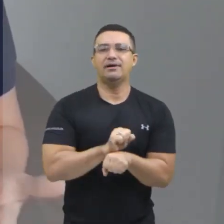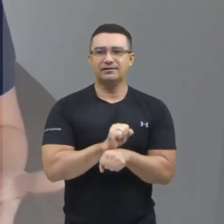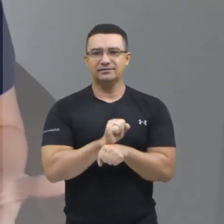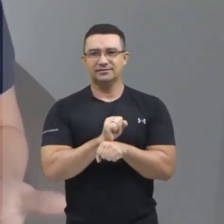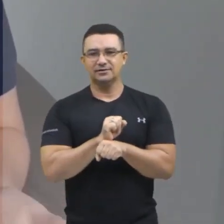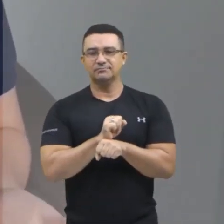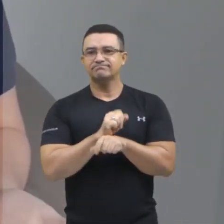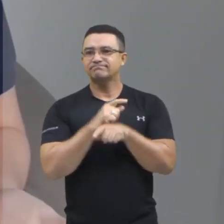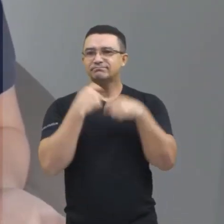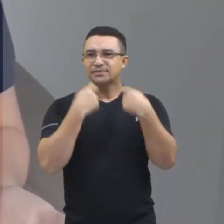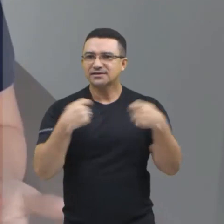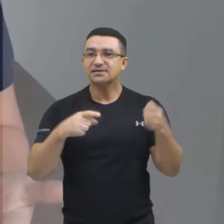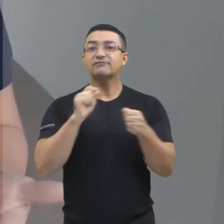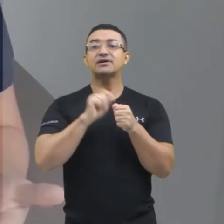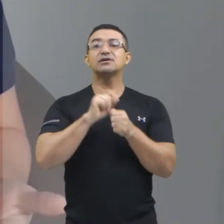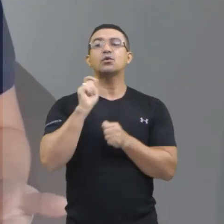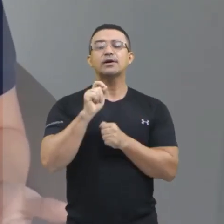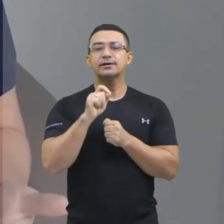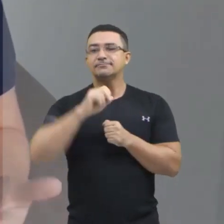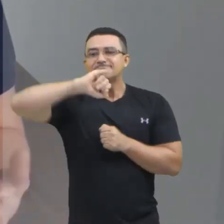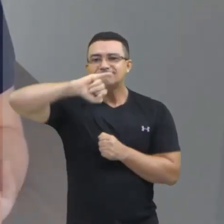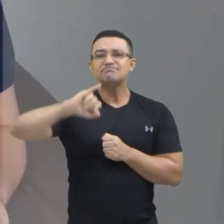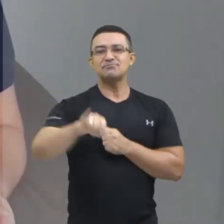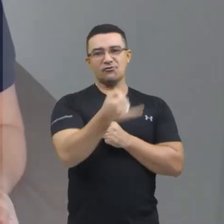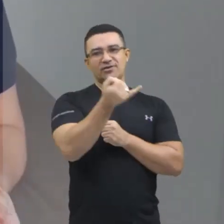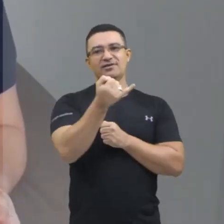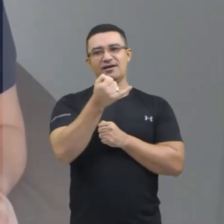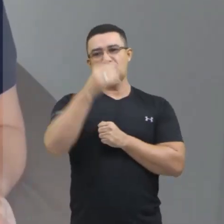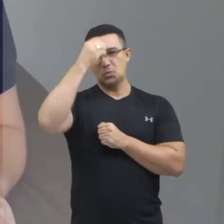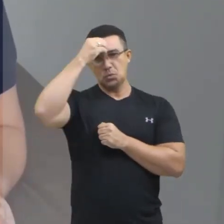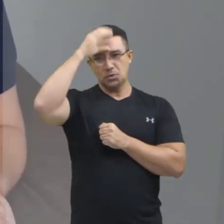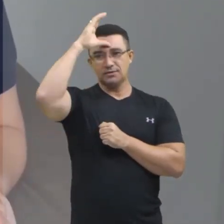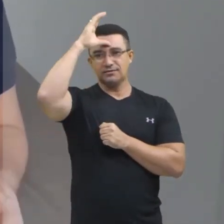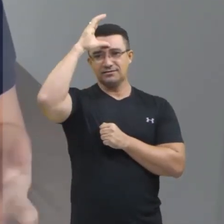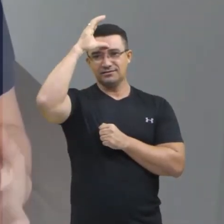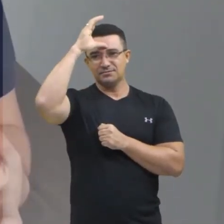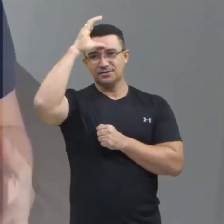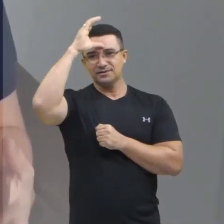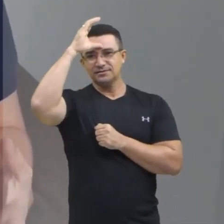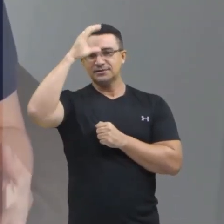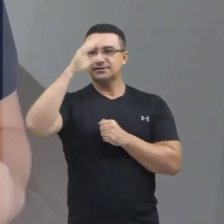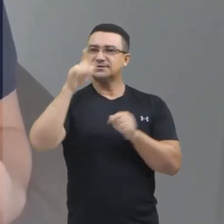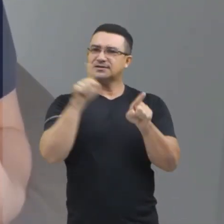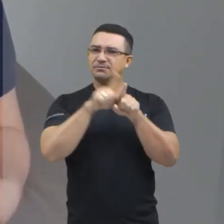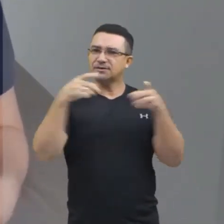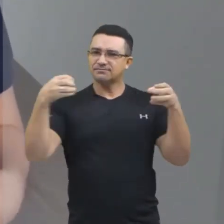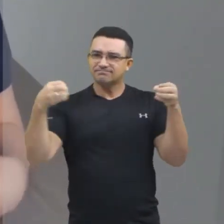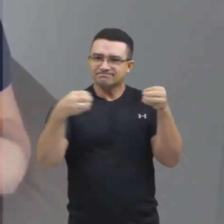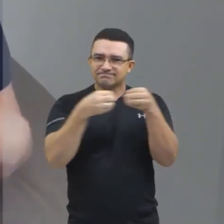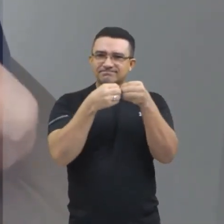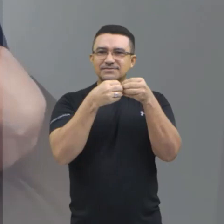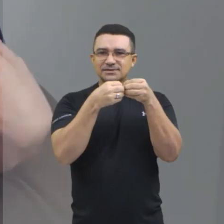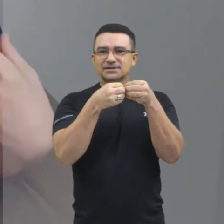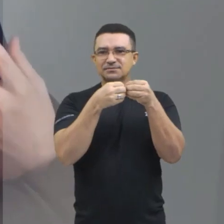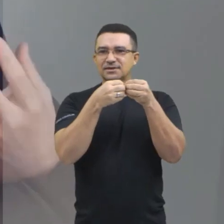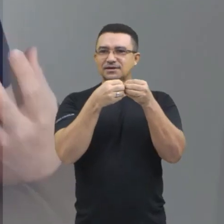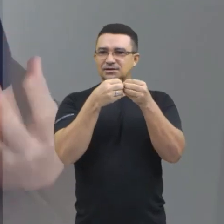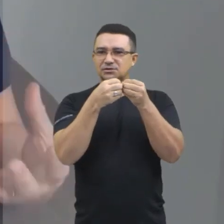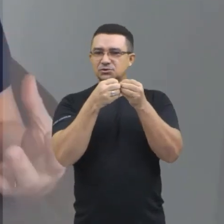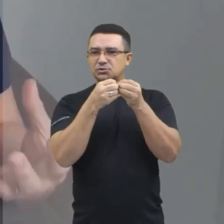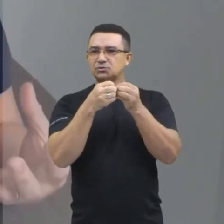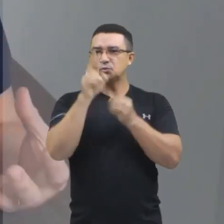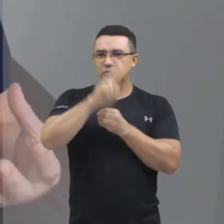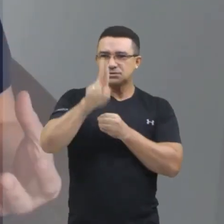que eu preciso fazer? Eu preciso me aproveitar desse conhecimento alheio e me aproximar cada vez mais dele, que assim a gente